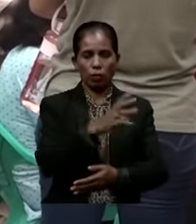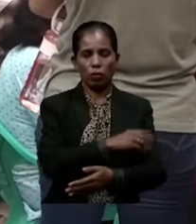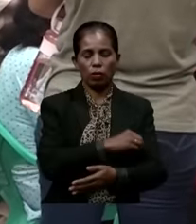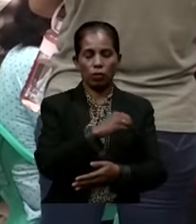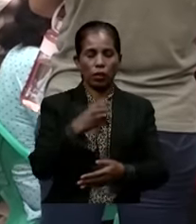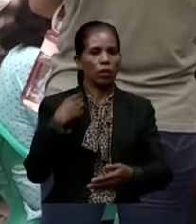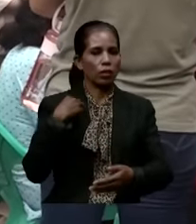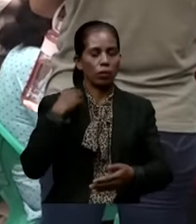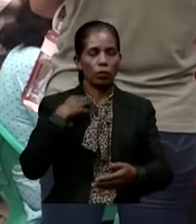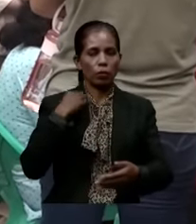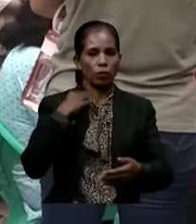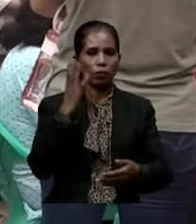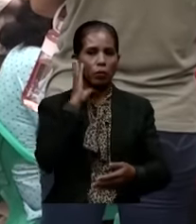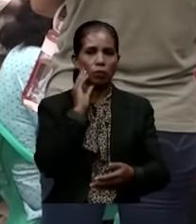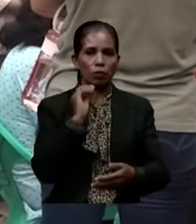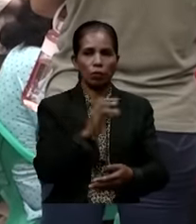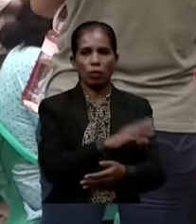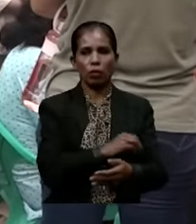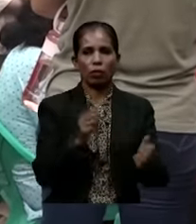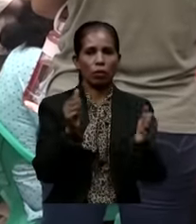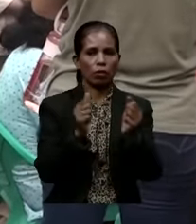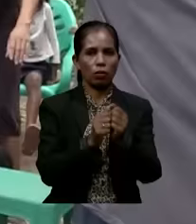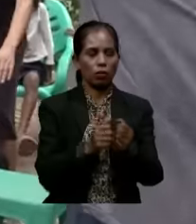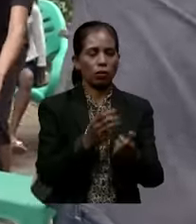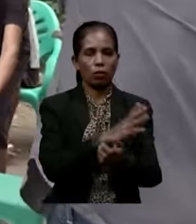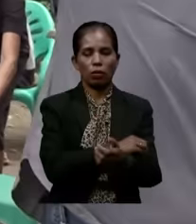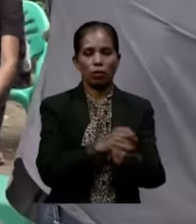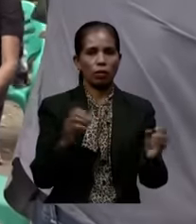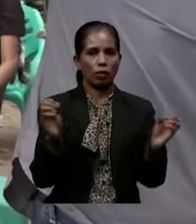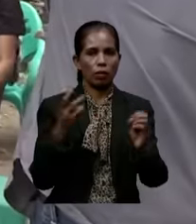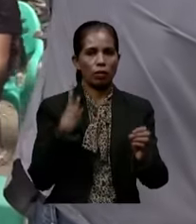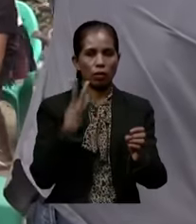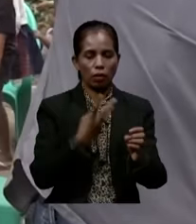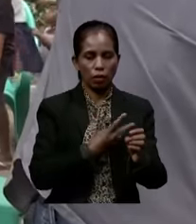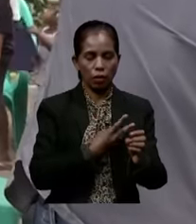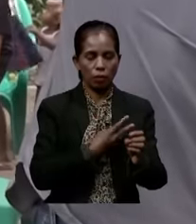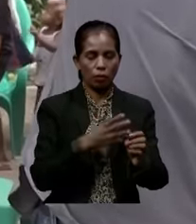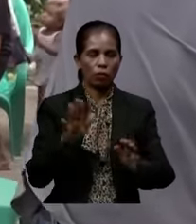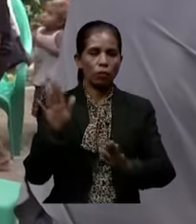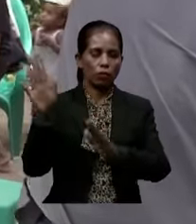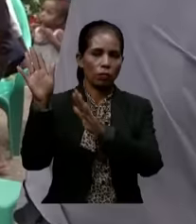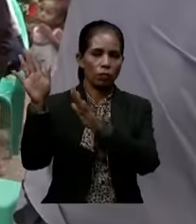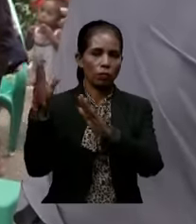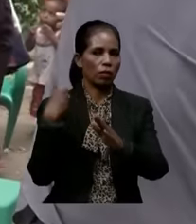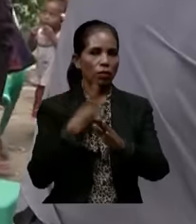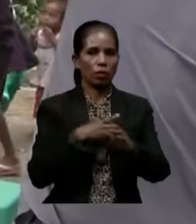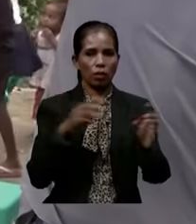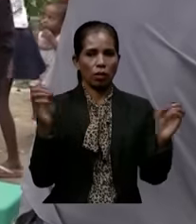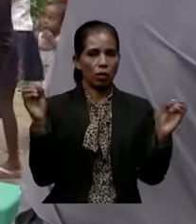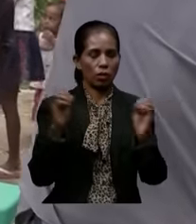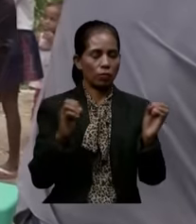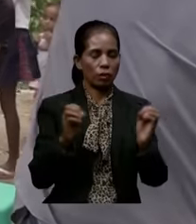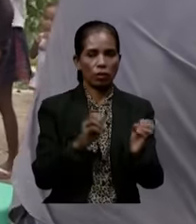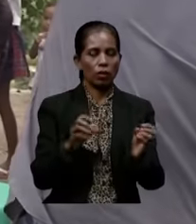kono tuh kerja Porque no consigo hablar un par que tenemos la to. Y de am voy en follow, am nunca he tenido notificación, am nunca he